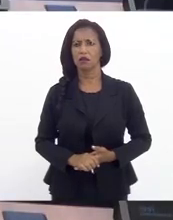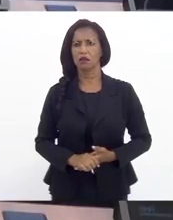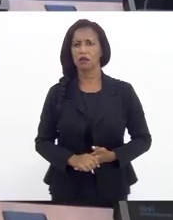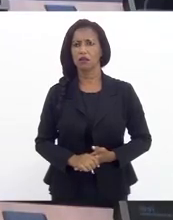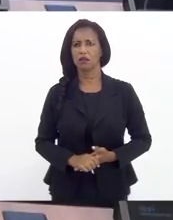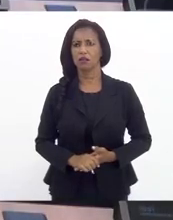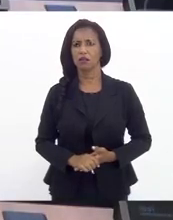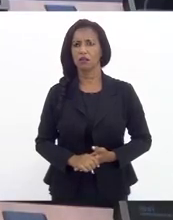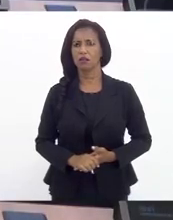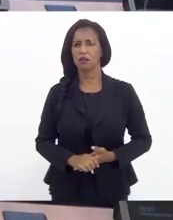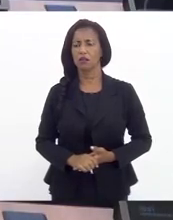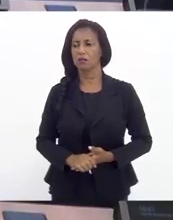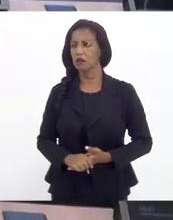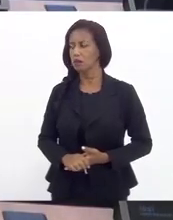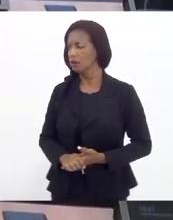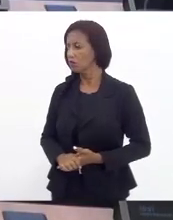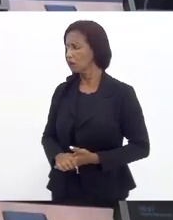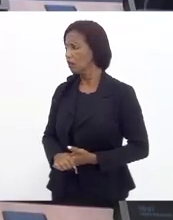Sim, deputado Luiz.